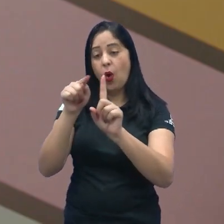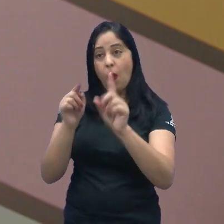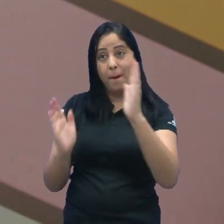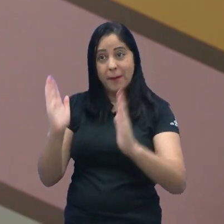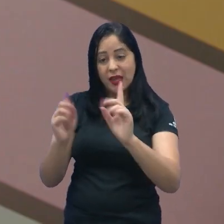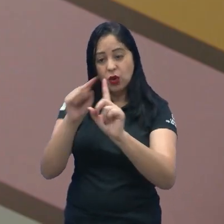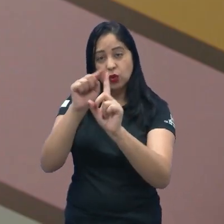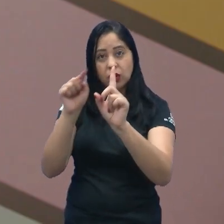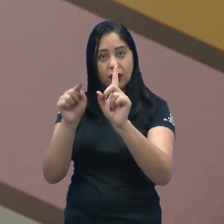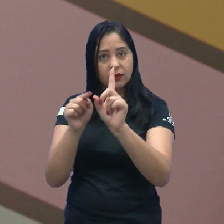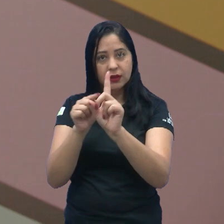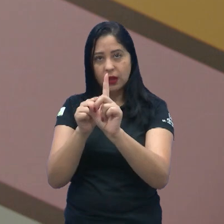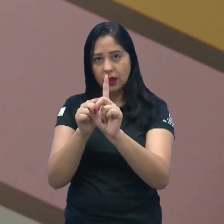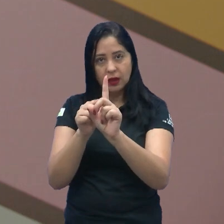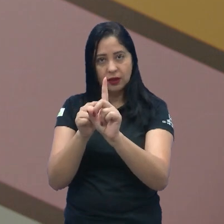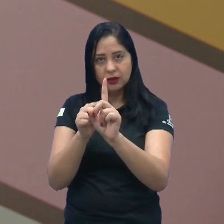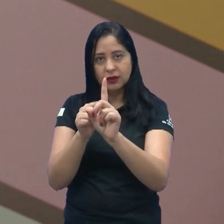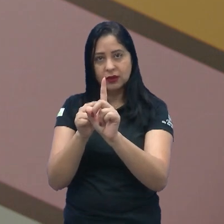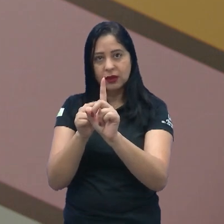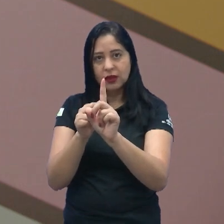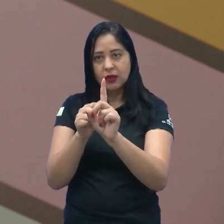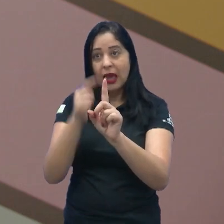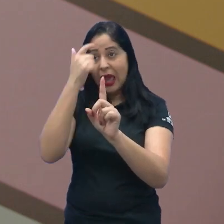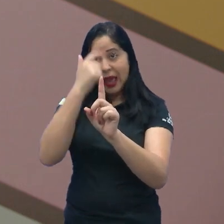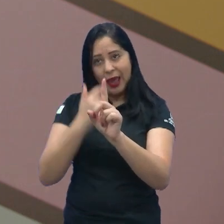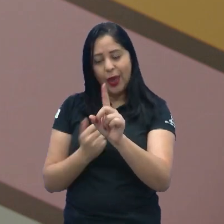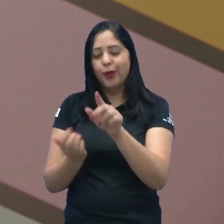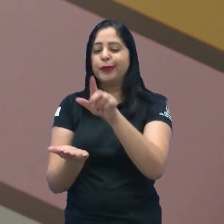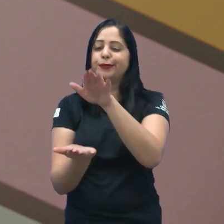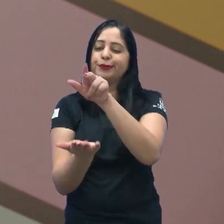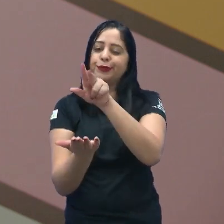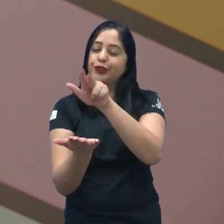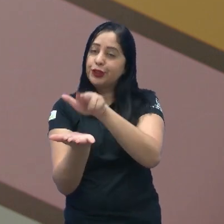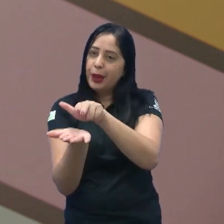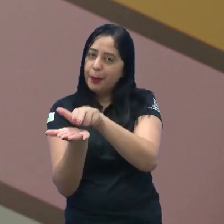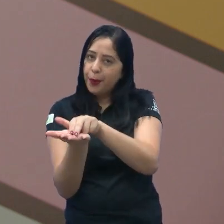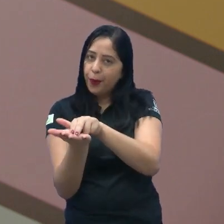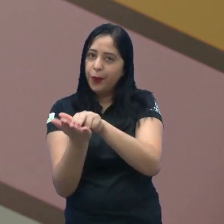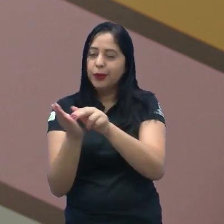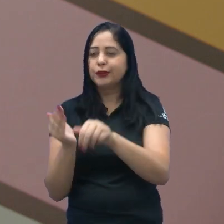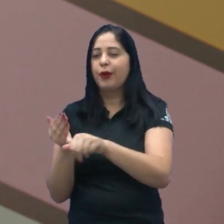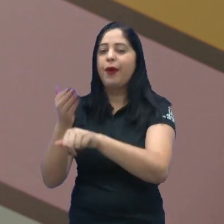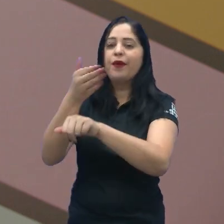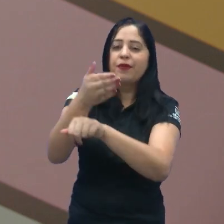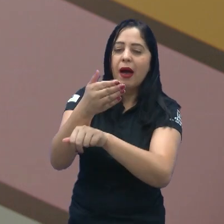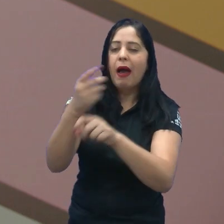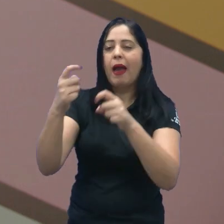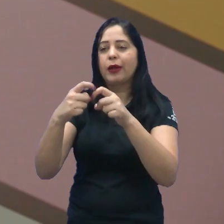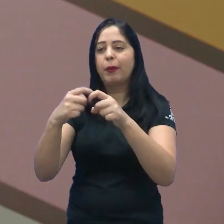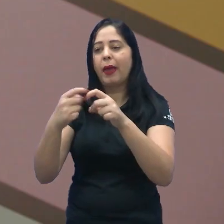praticamente inteira de repouso, né, com idas e vindas para o hospital, para o ponto de